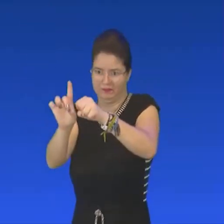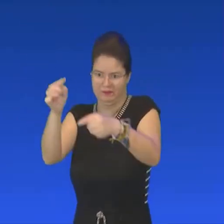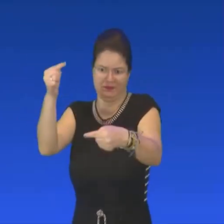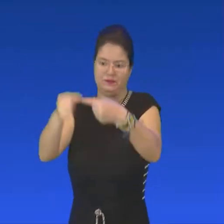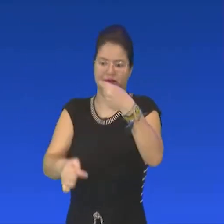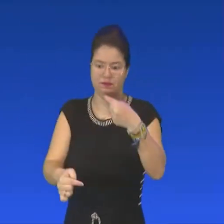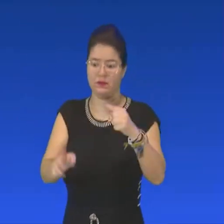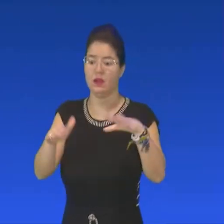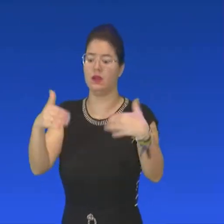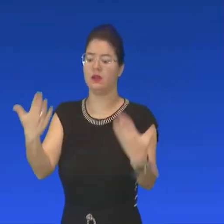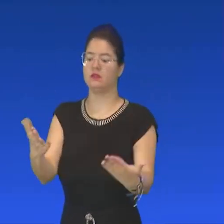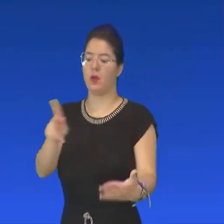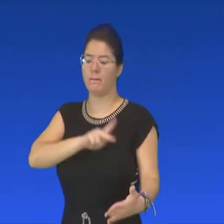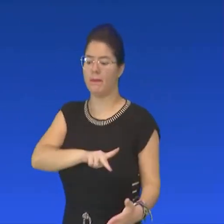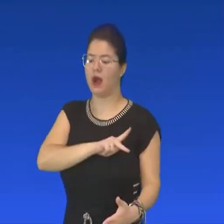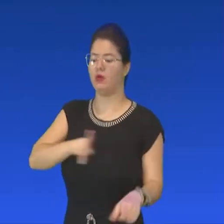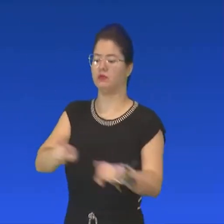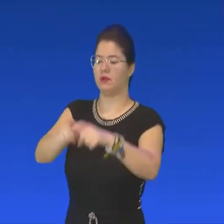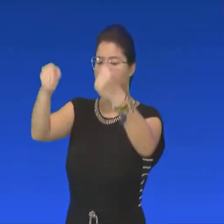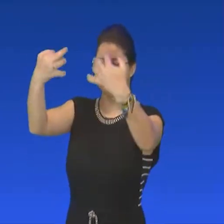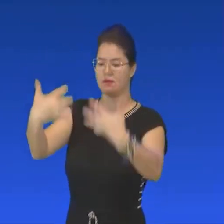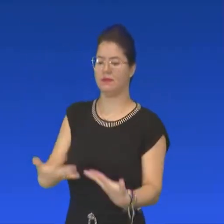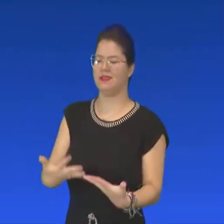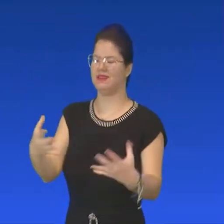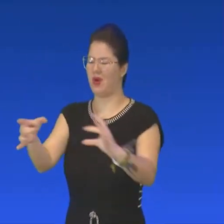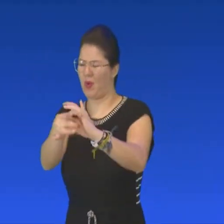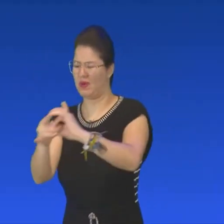também sobre comunhão, luz com trevas,